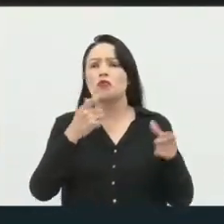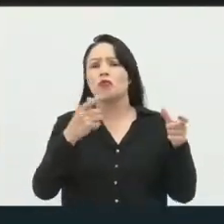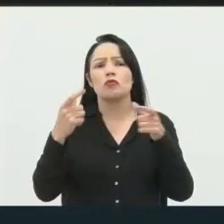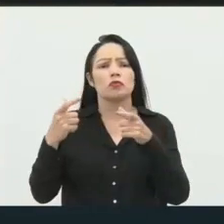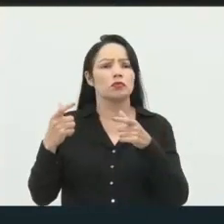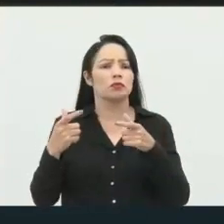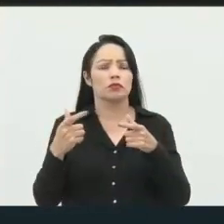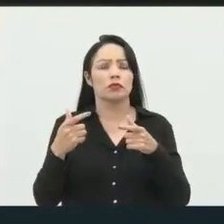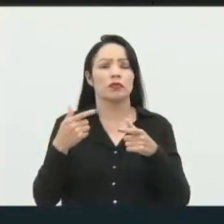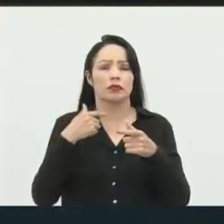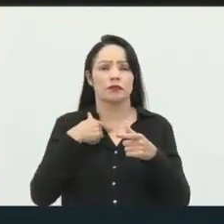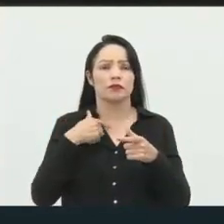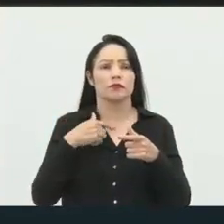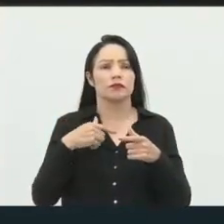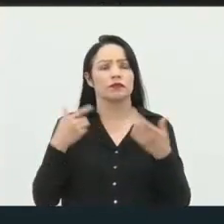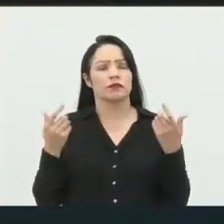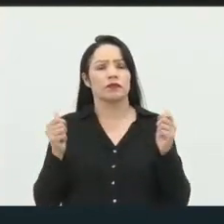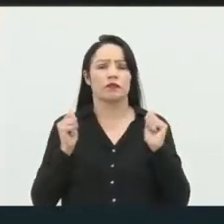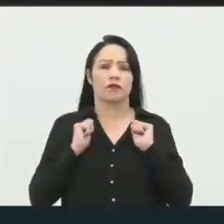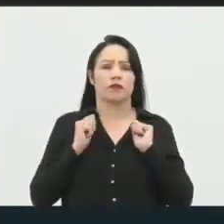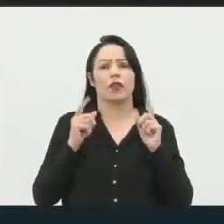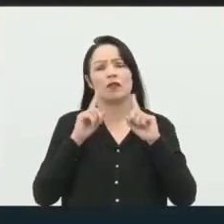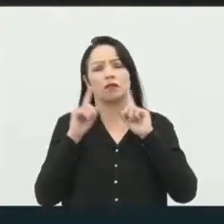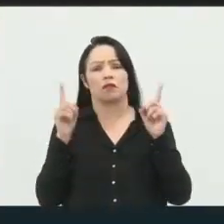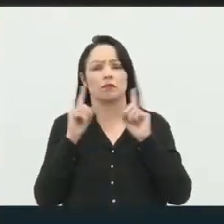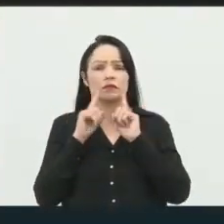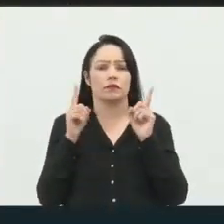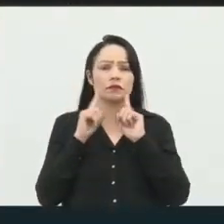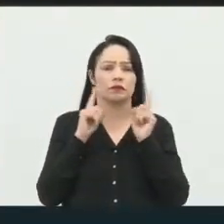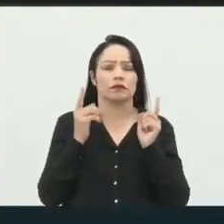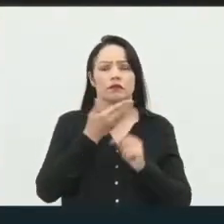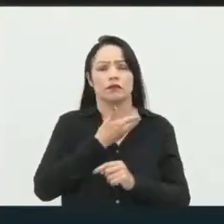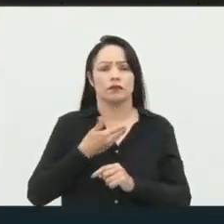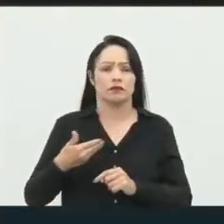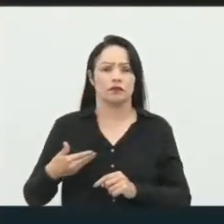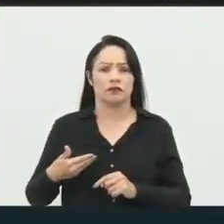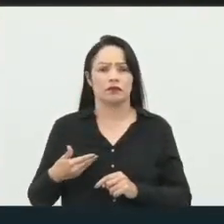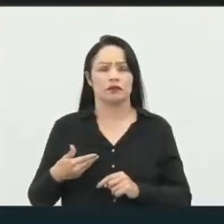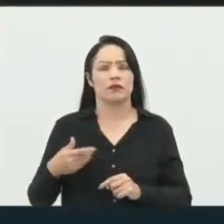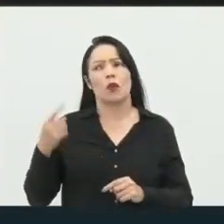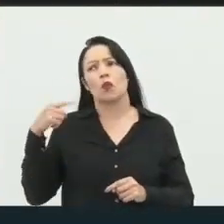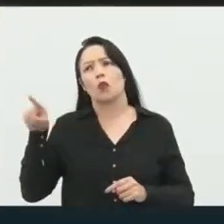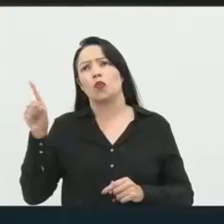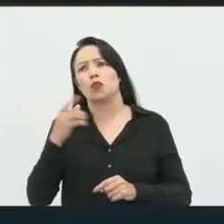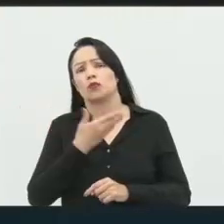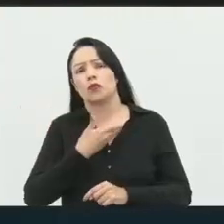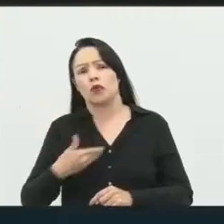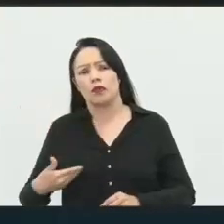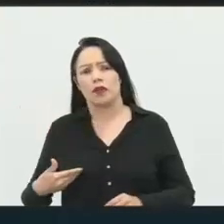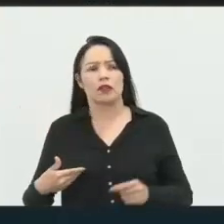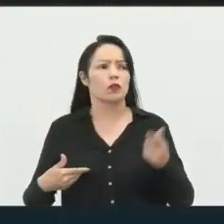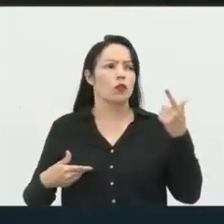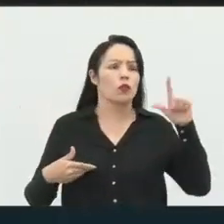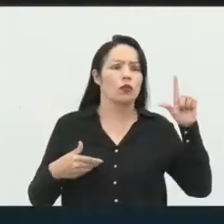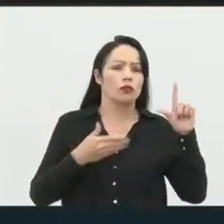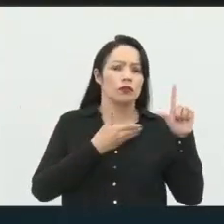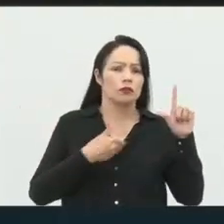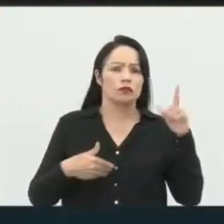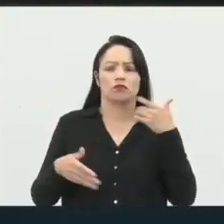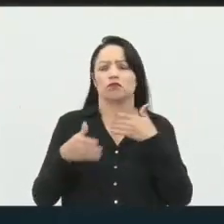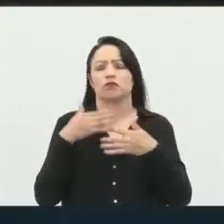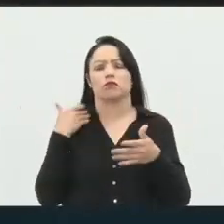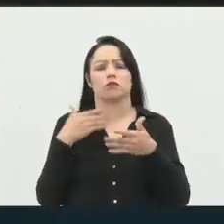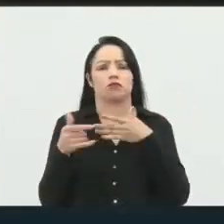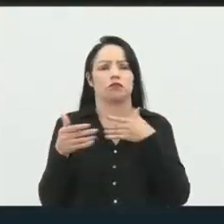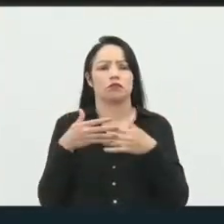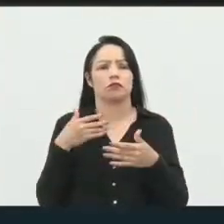nós ficarmos resmungando do governo do último governo do penúltimo governo para mim não interessa seja